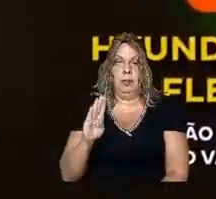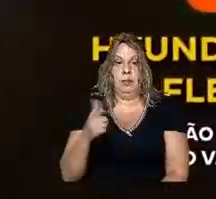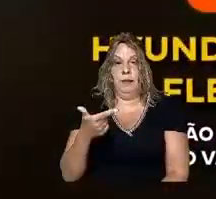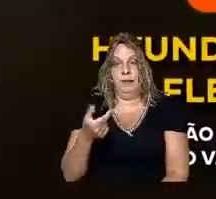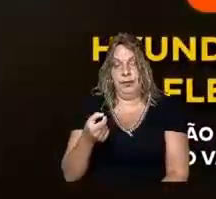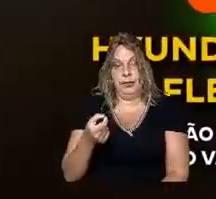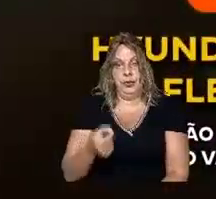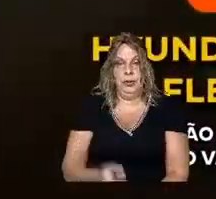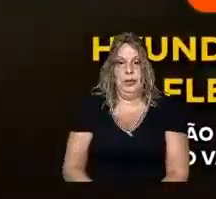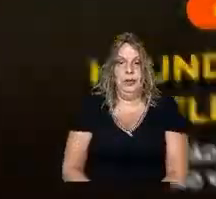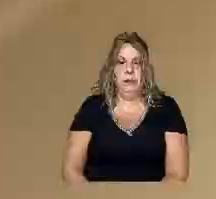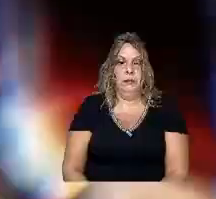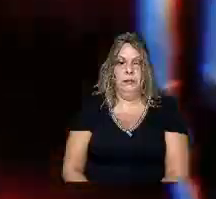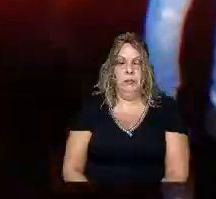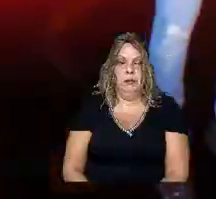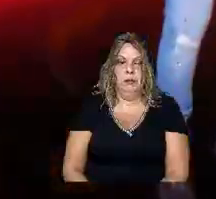Vision.